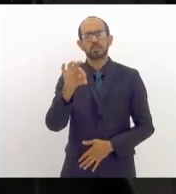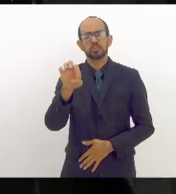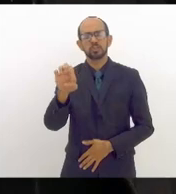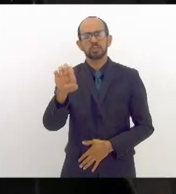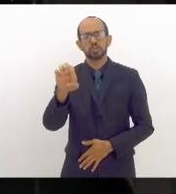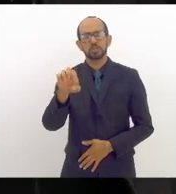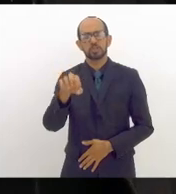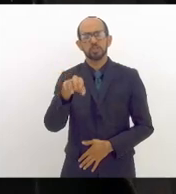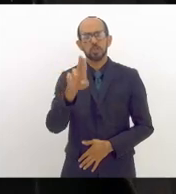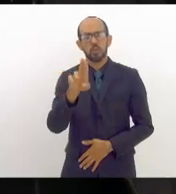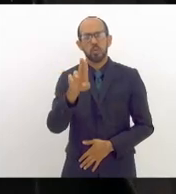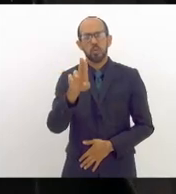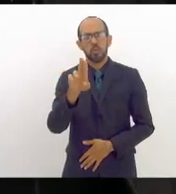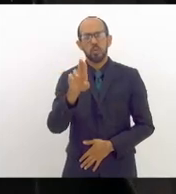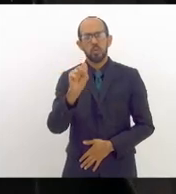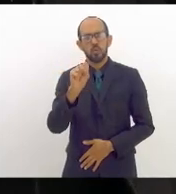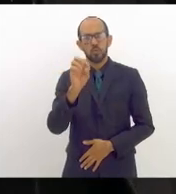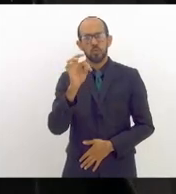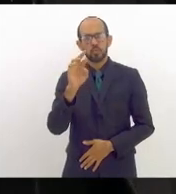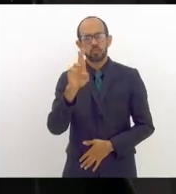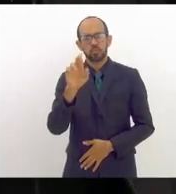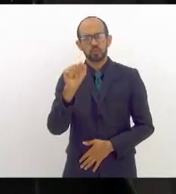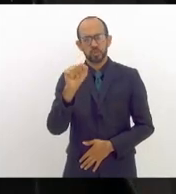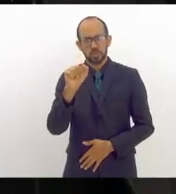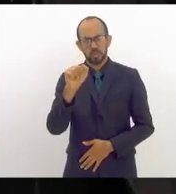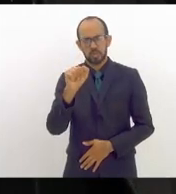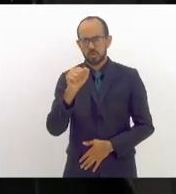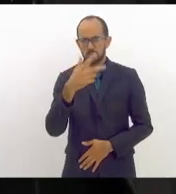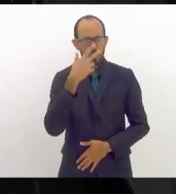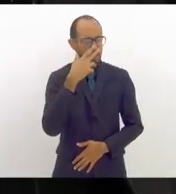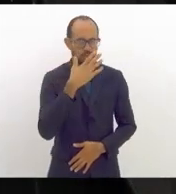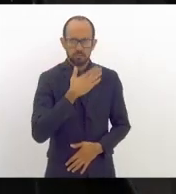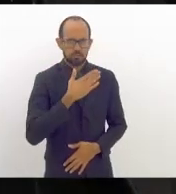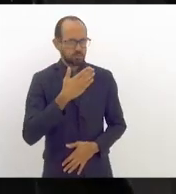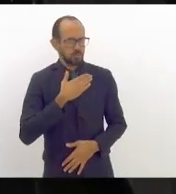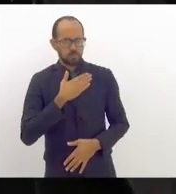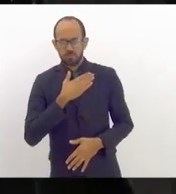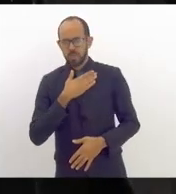não me parece razoável que um deputado federal